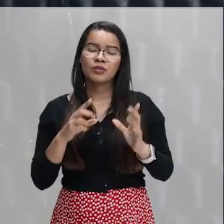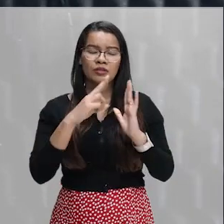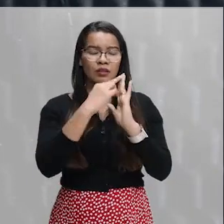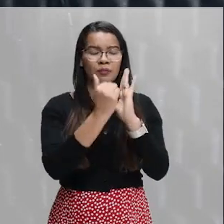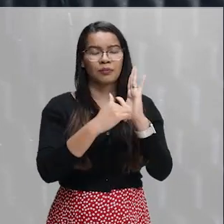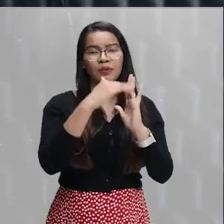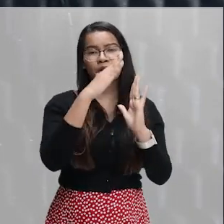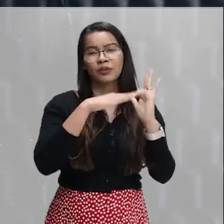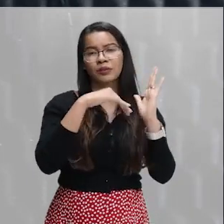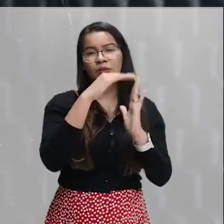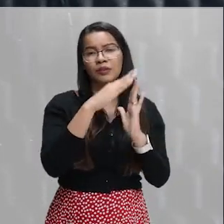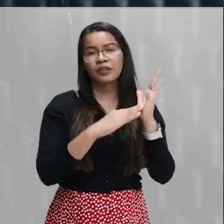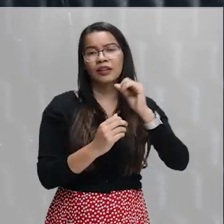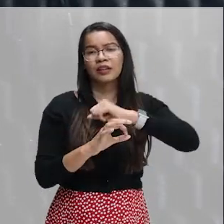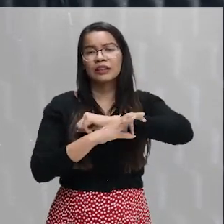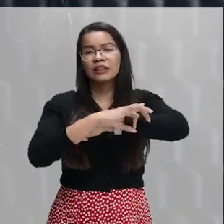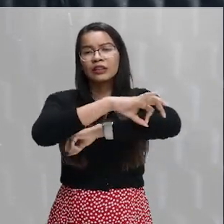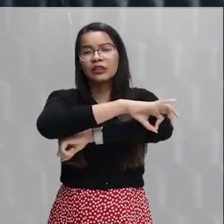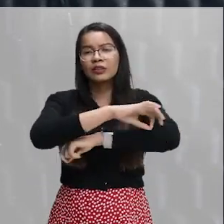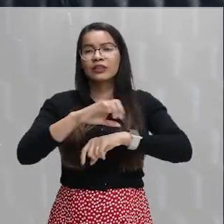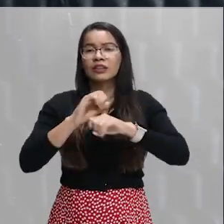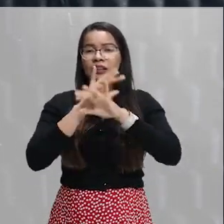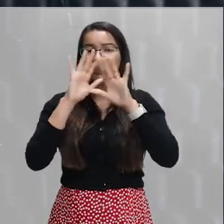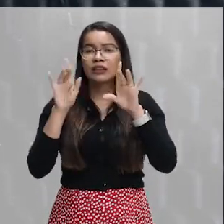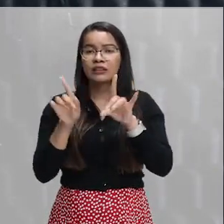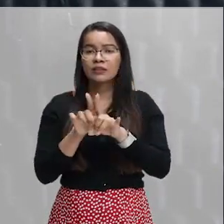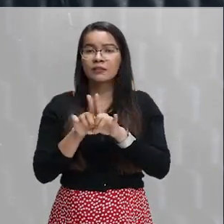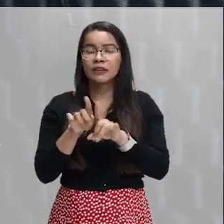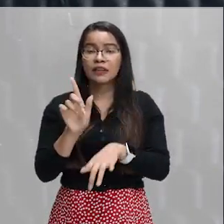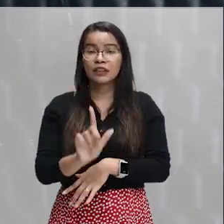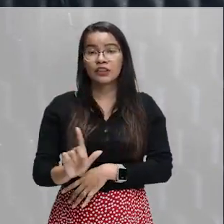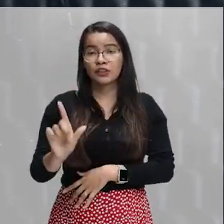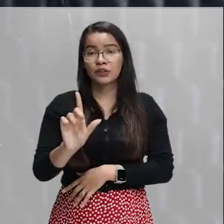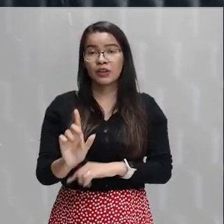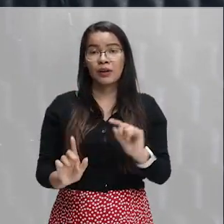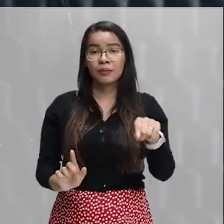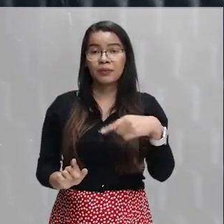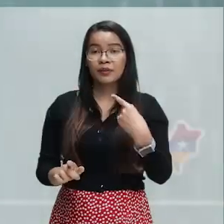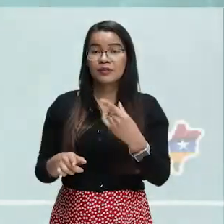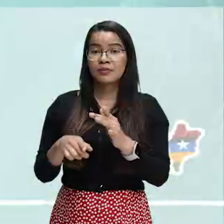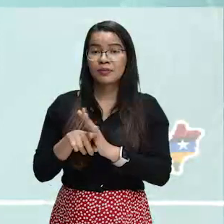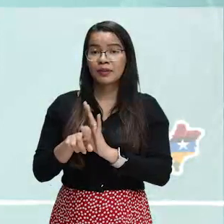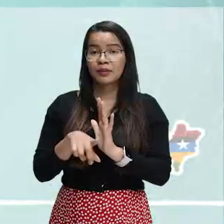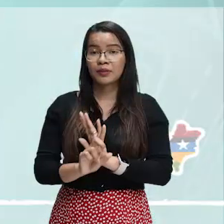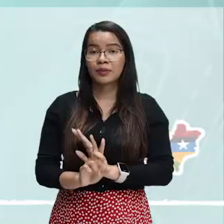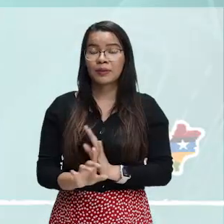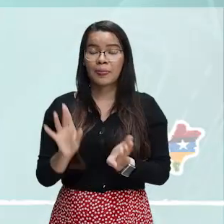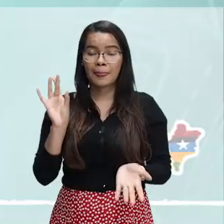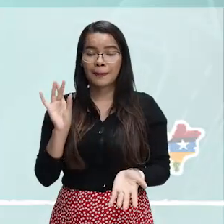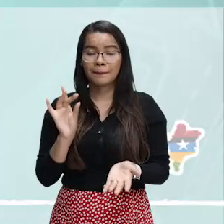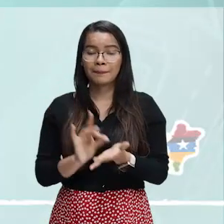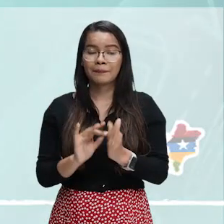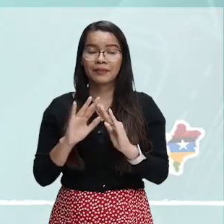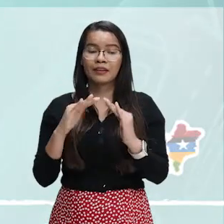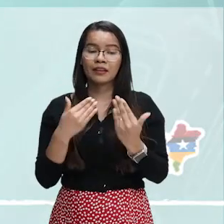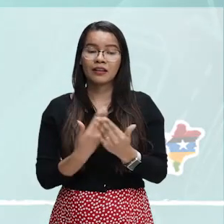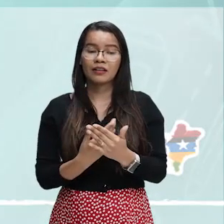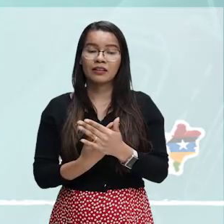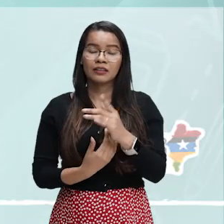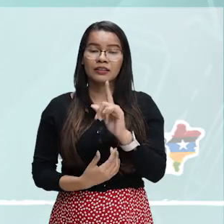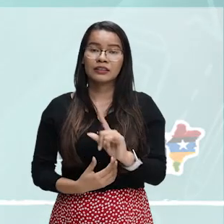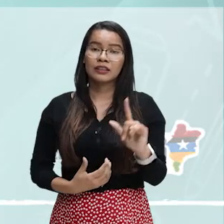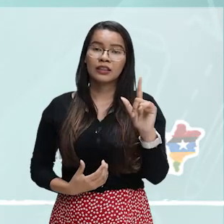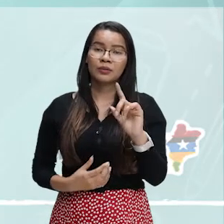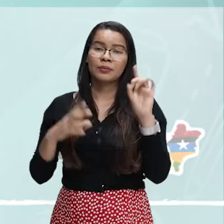pintura, arquitetura e, claro, a literatura. Próxima questão. O realismo, escola literária, cujo